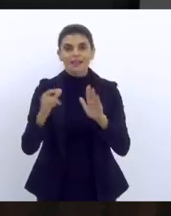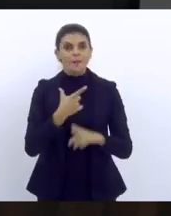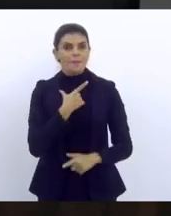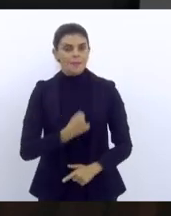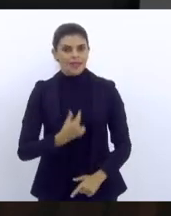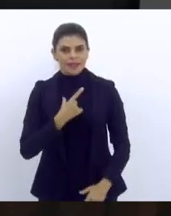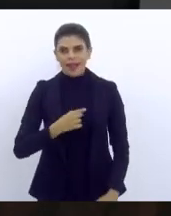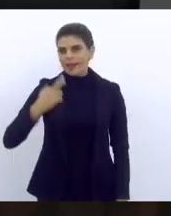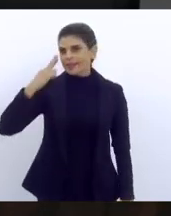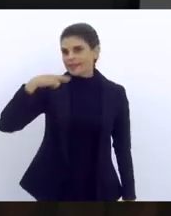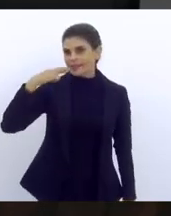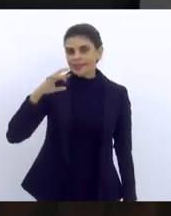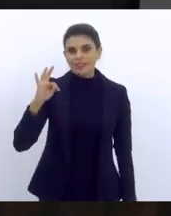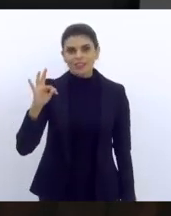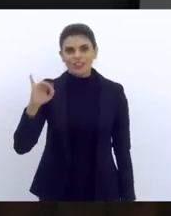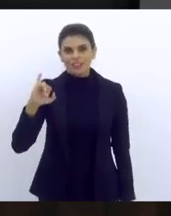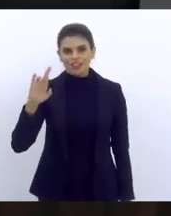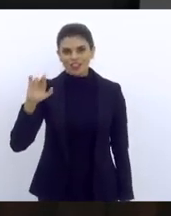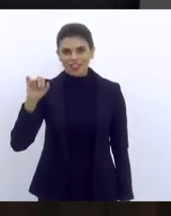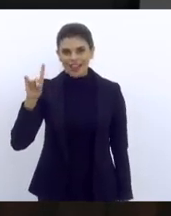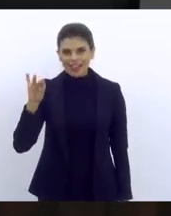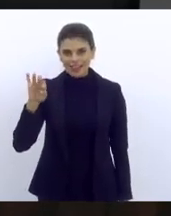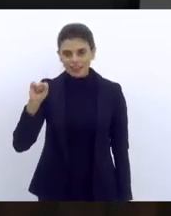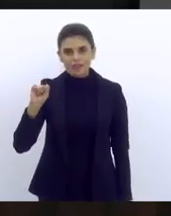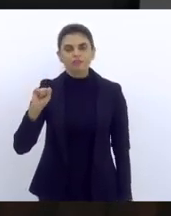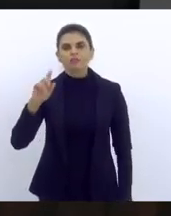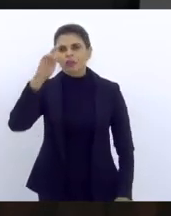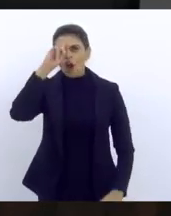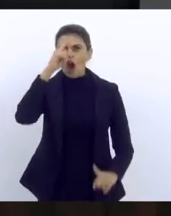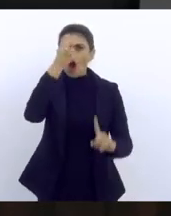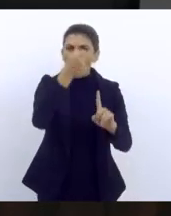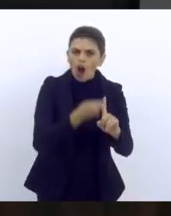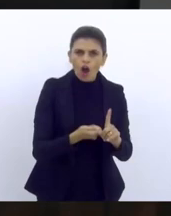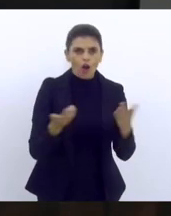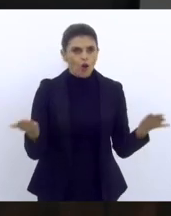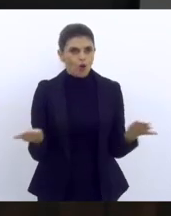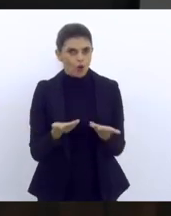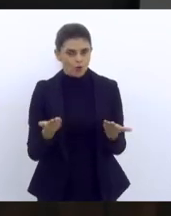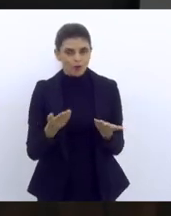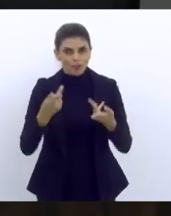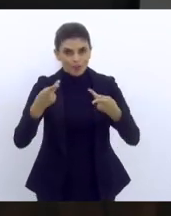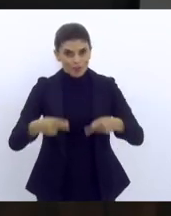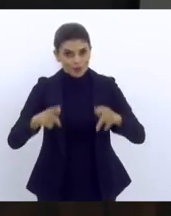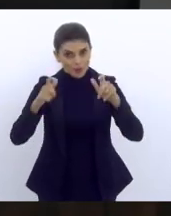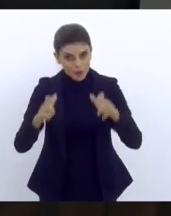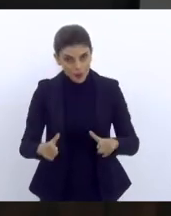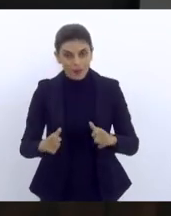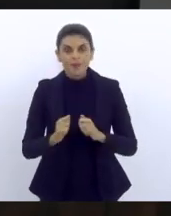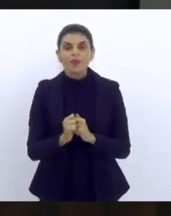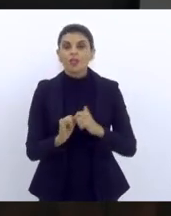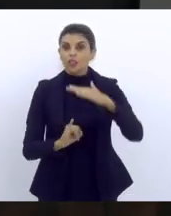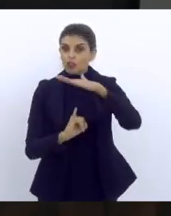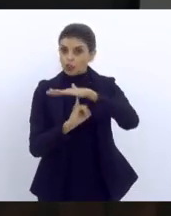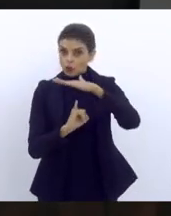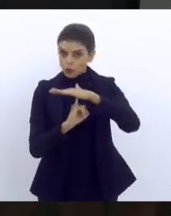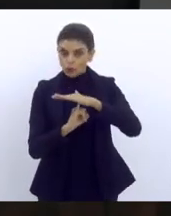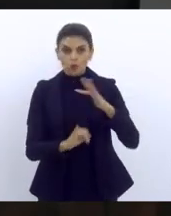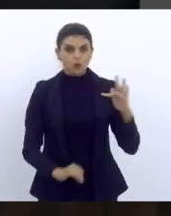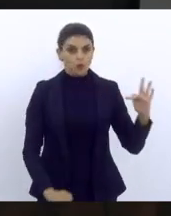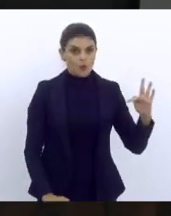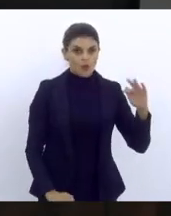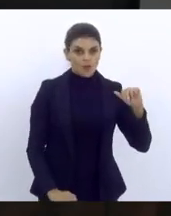Tiradentes, a maior honraria oferecida nesse parlamento ao Instituto Faixa Preta de